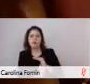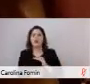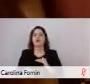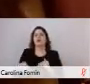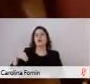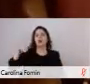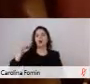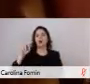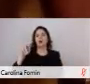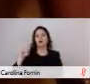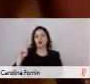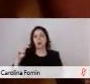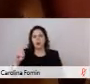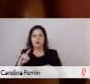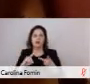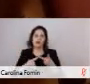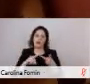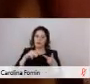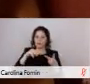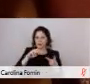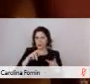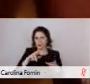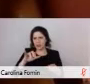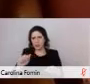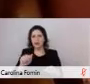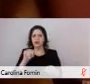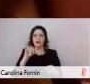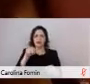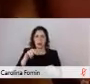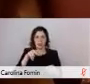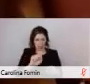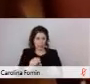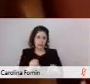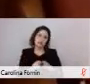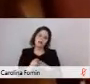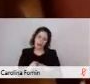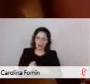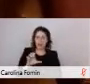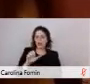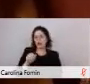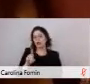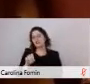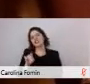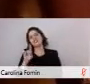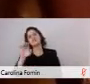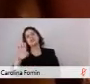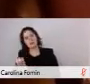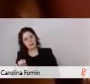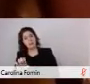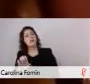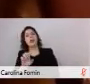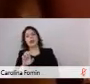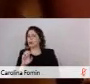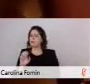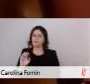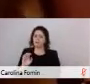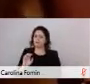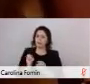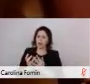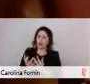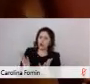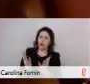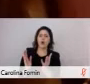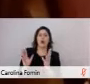e da conselheira Candice, né? Pessoas que sempre nos apoiaram e que defendem essa